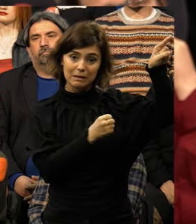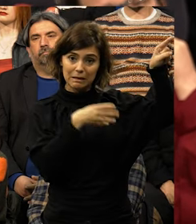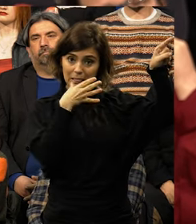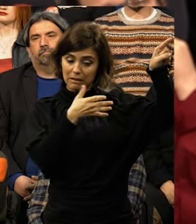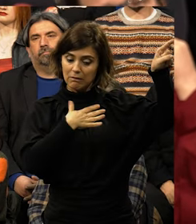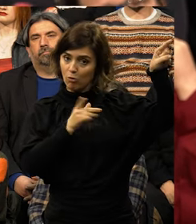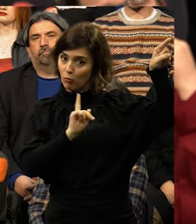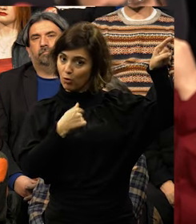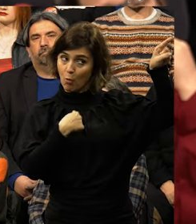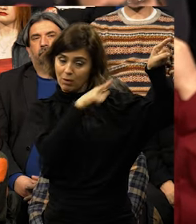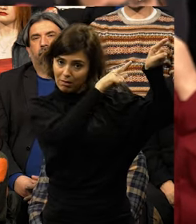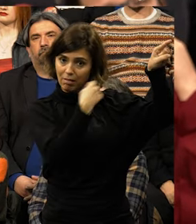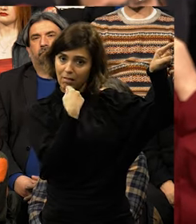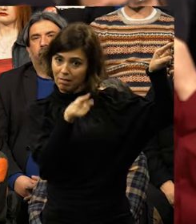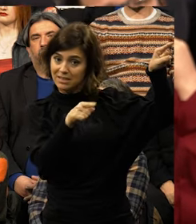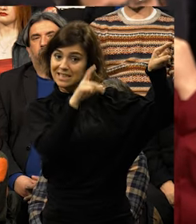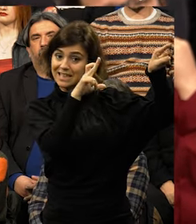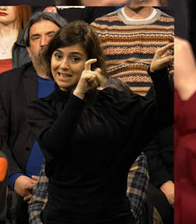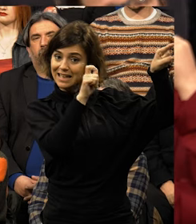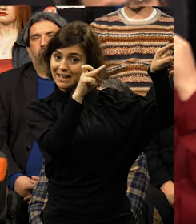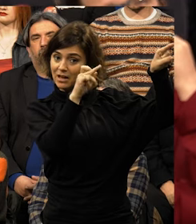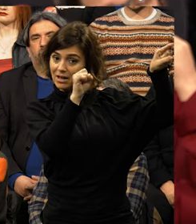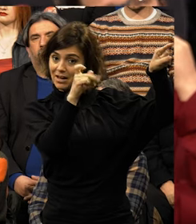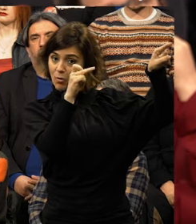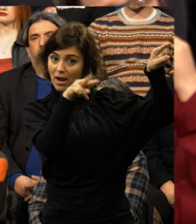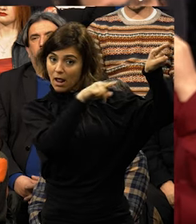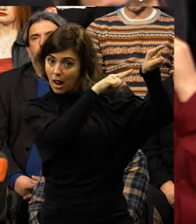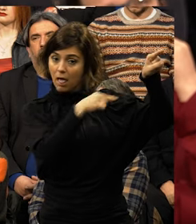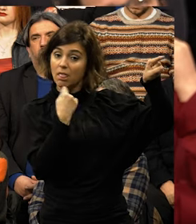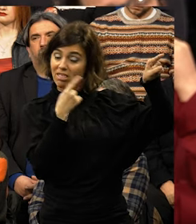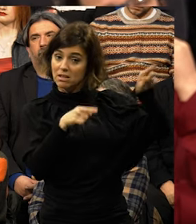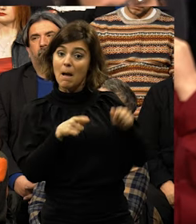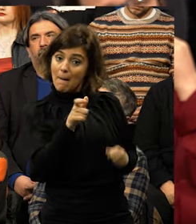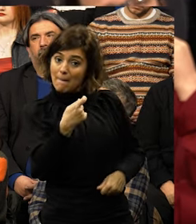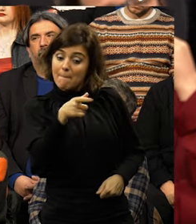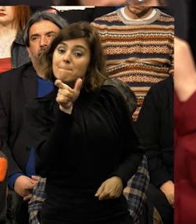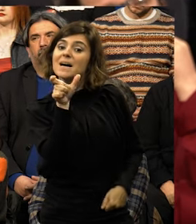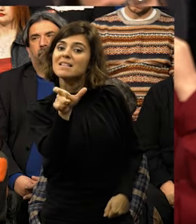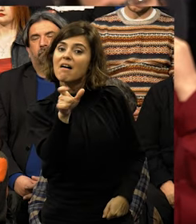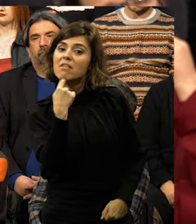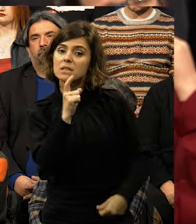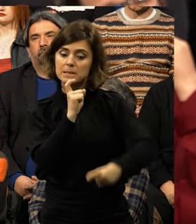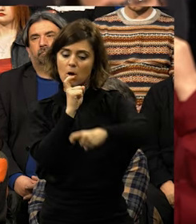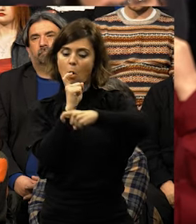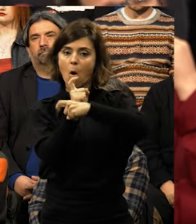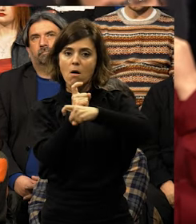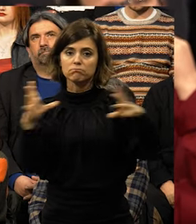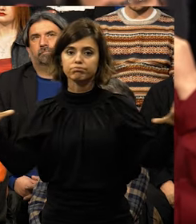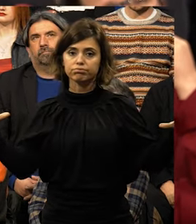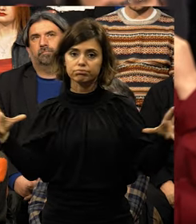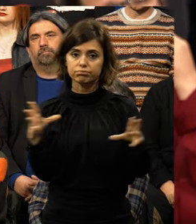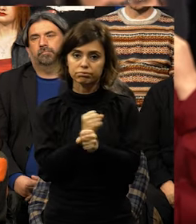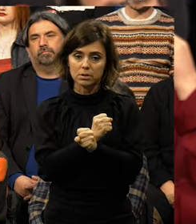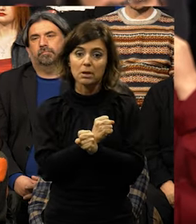e disse ele próprio Ronald Reagan que usou a palavra holocausto liberad porque a imagem da Guerra